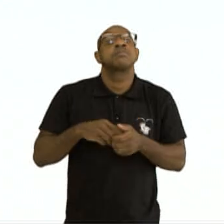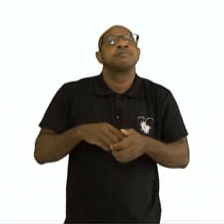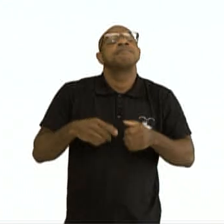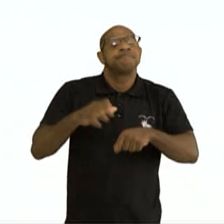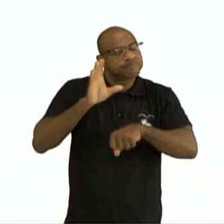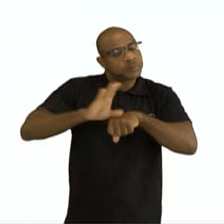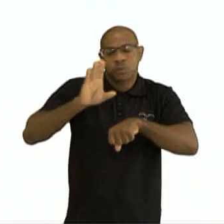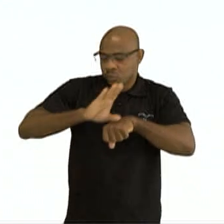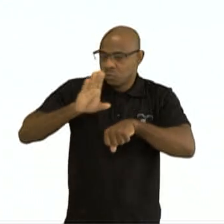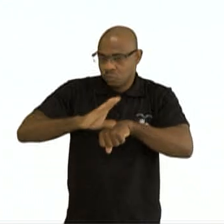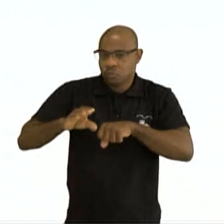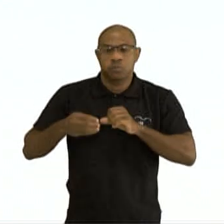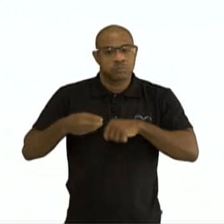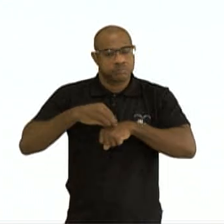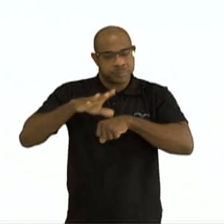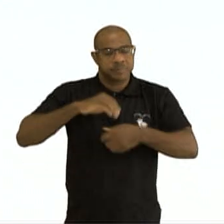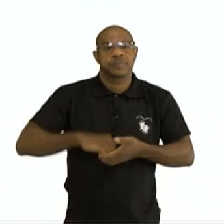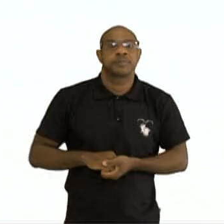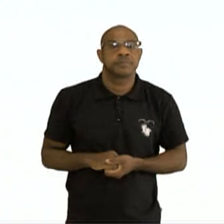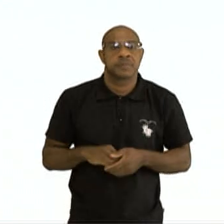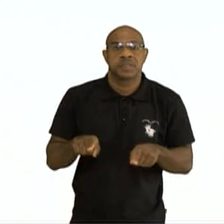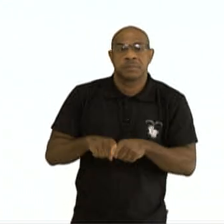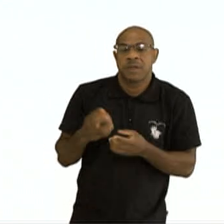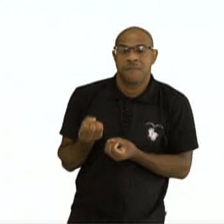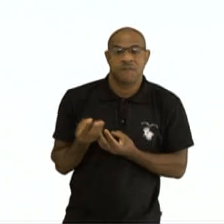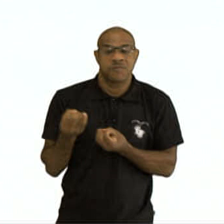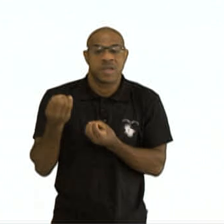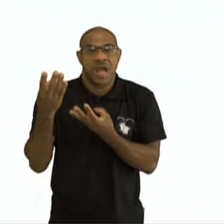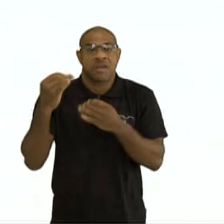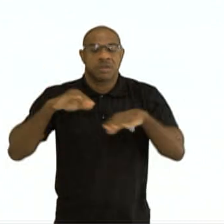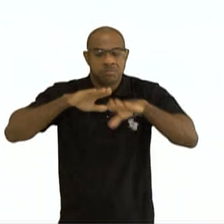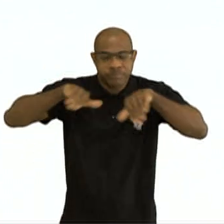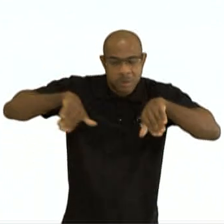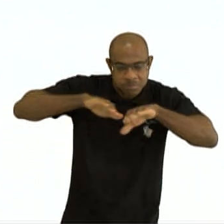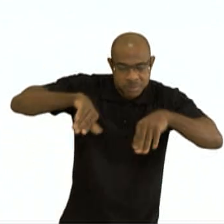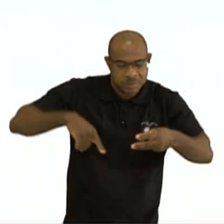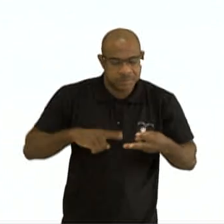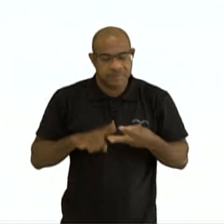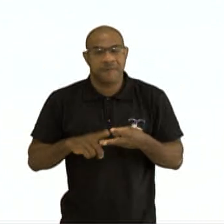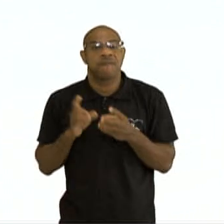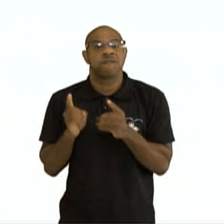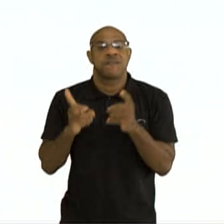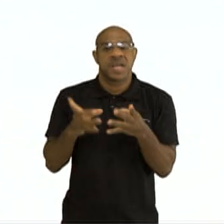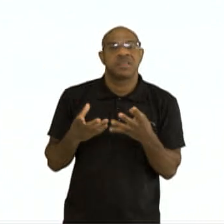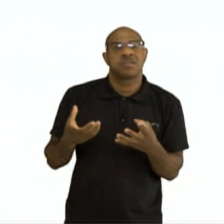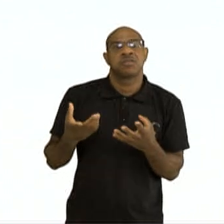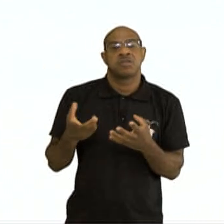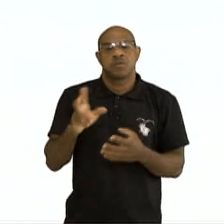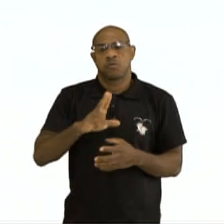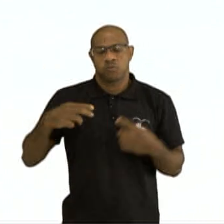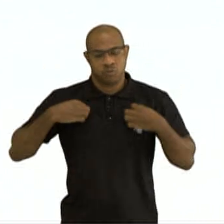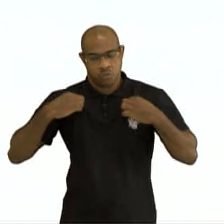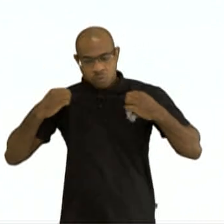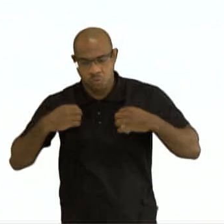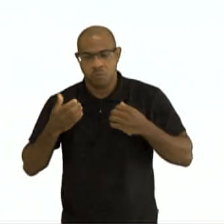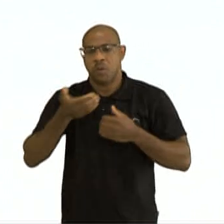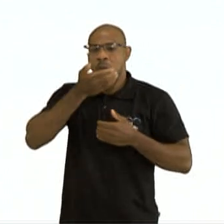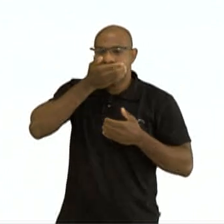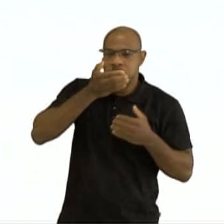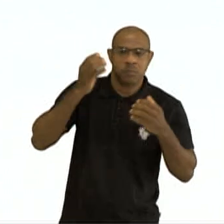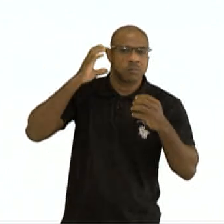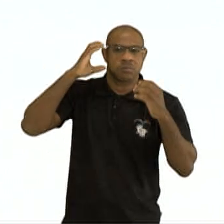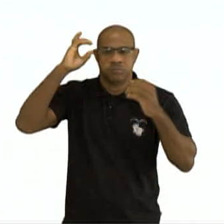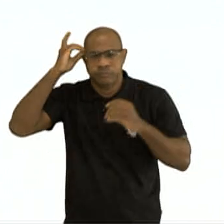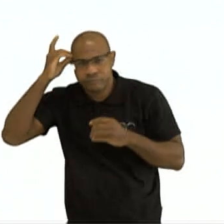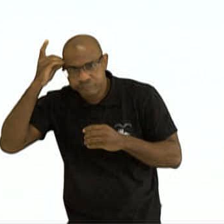níveis, pacotes de viagem para mergulho, vendas de equipamentos e serviços